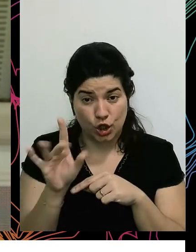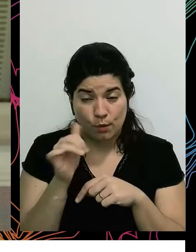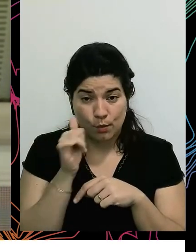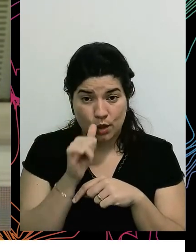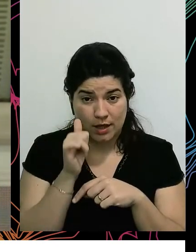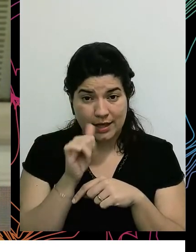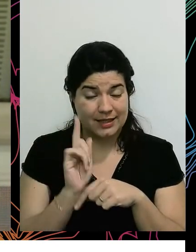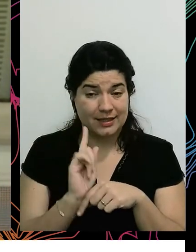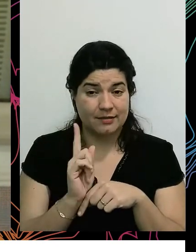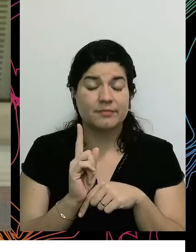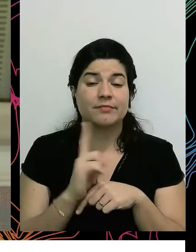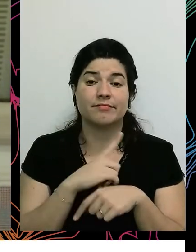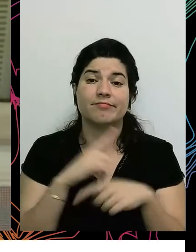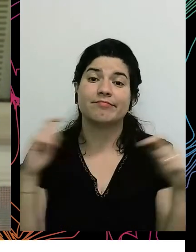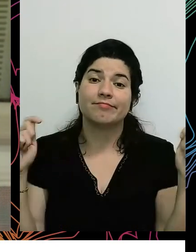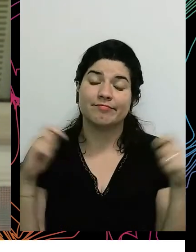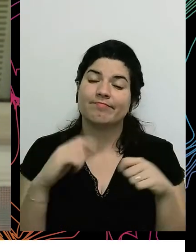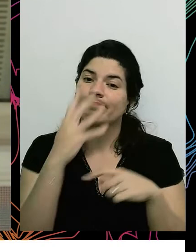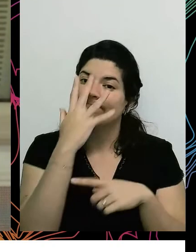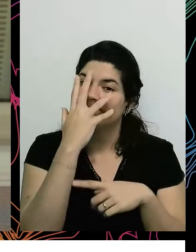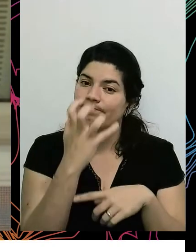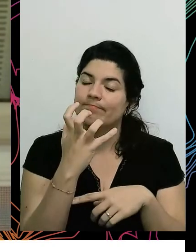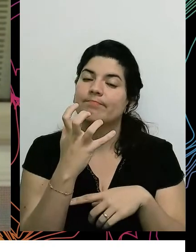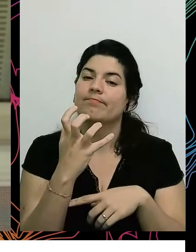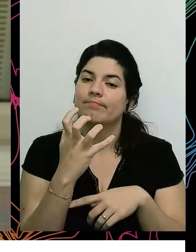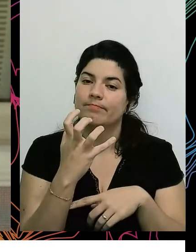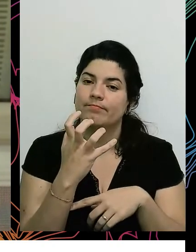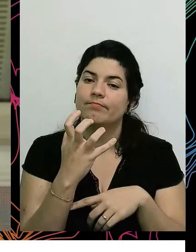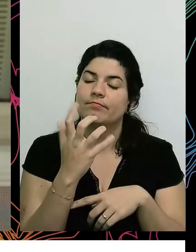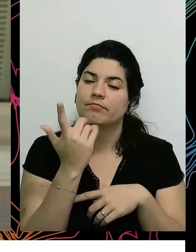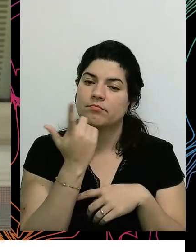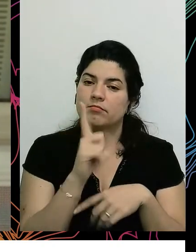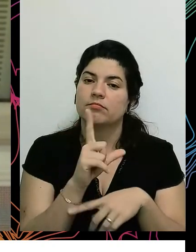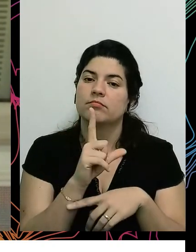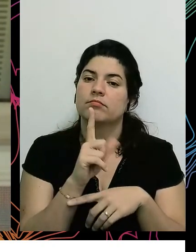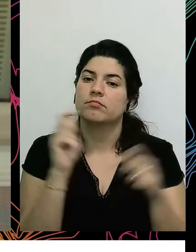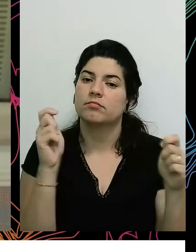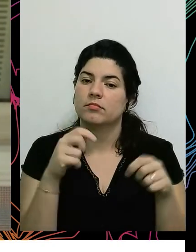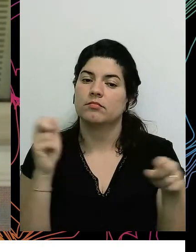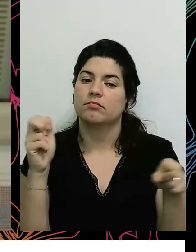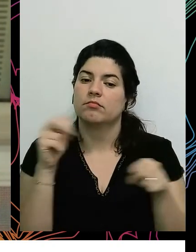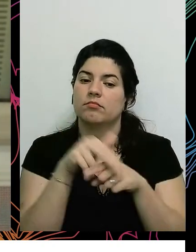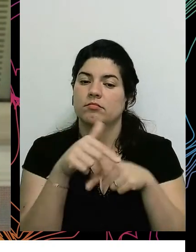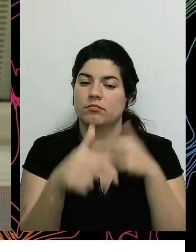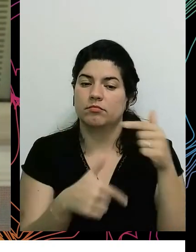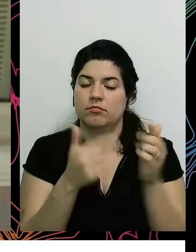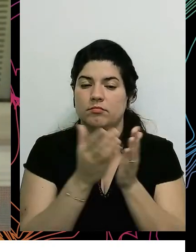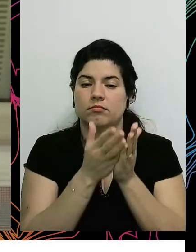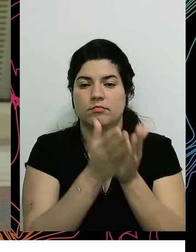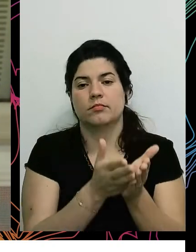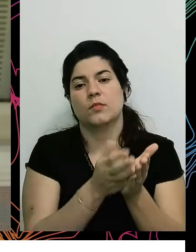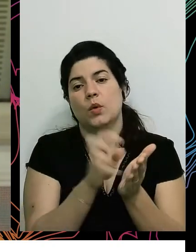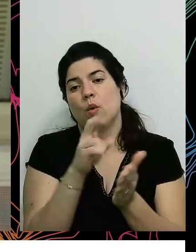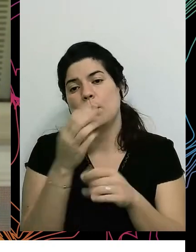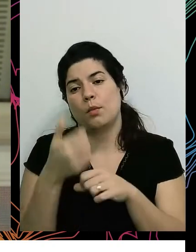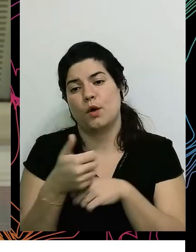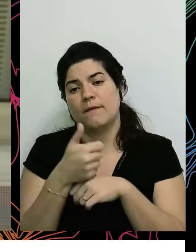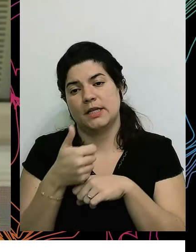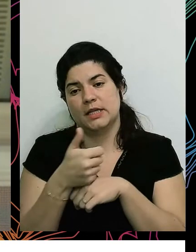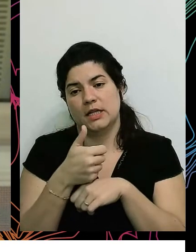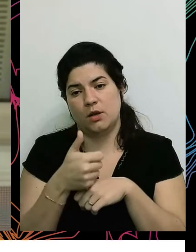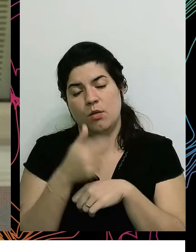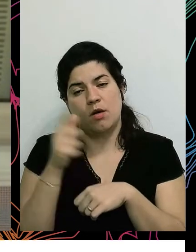estén atraídas por embarcarse ou por profissões que são